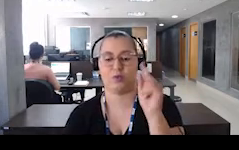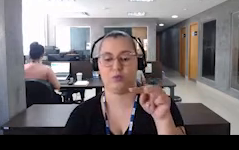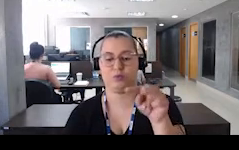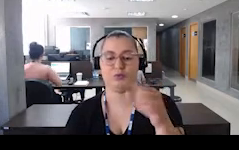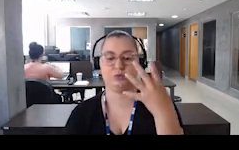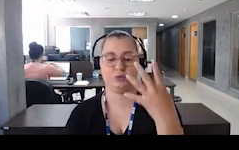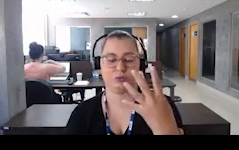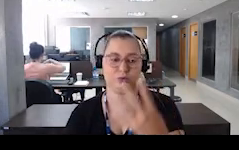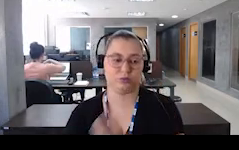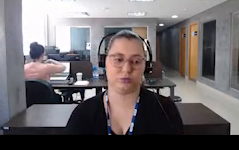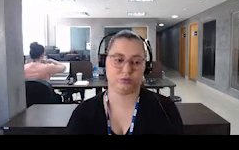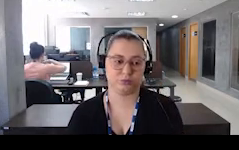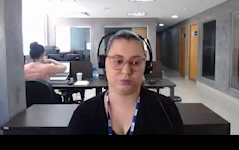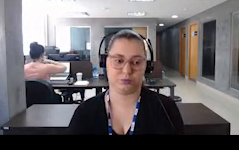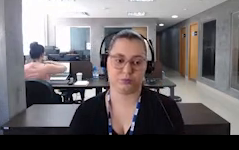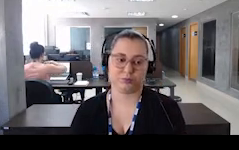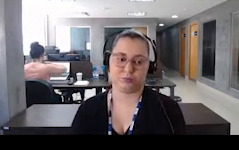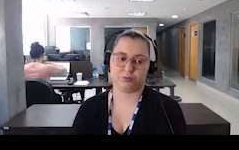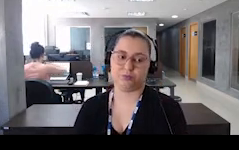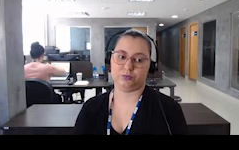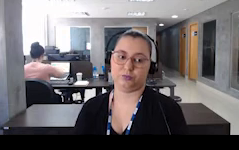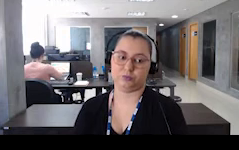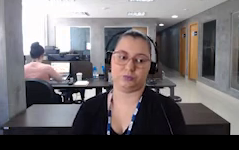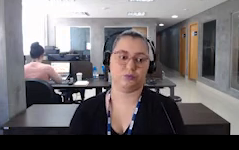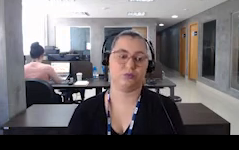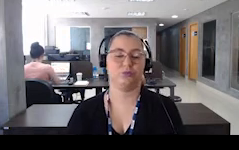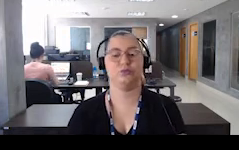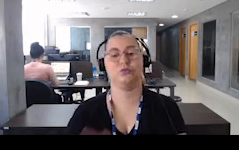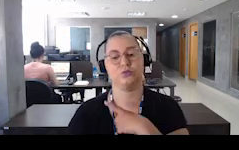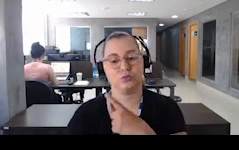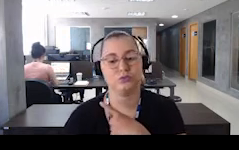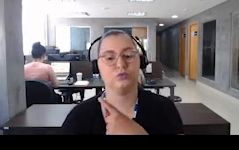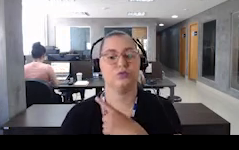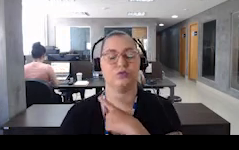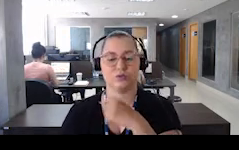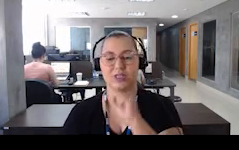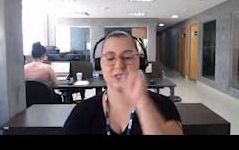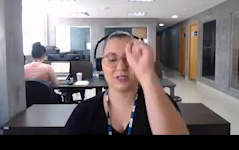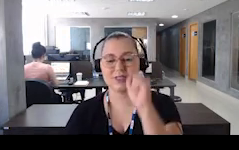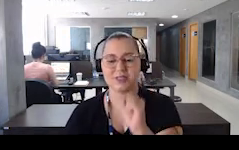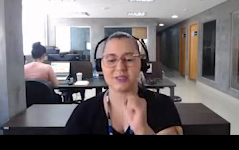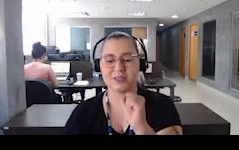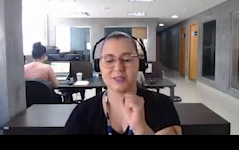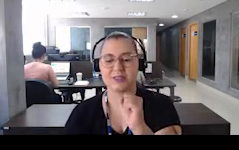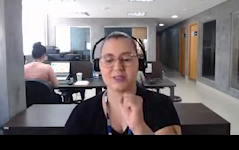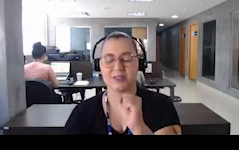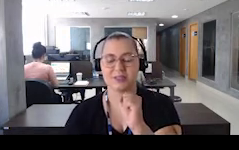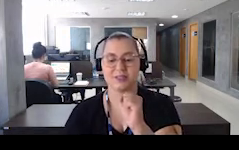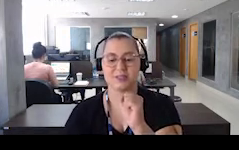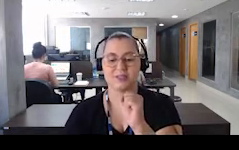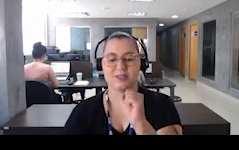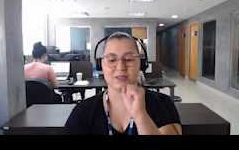1.4. Desafio 1.4. Aqui vai falar, ó, do tipo de associação de resistores,